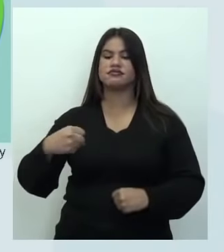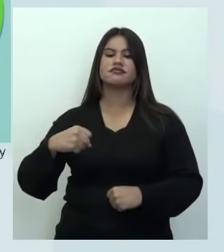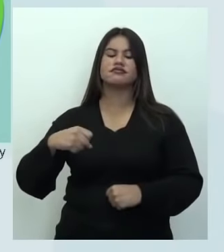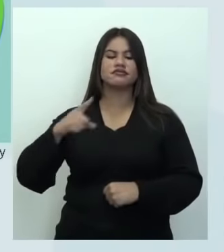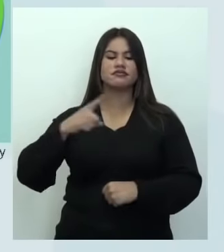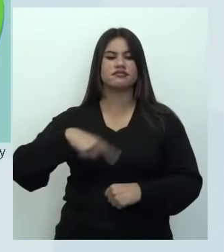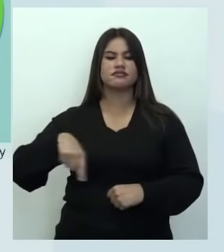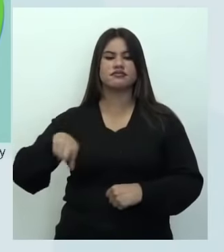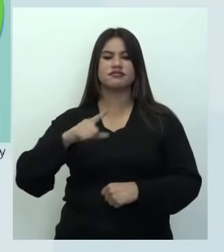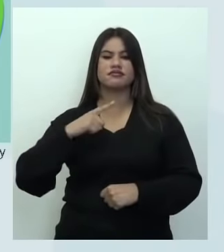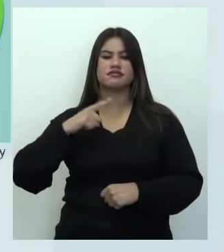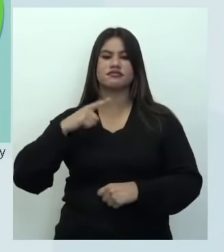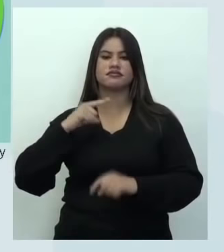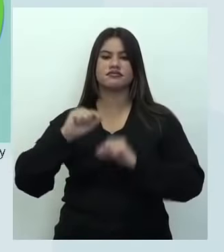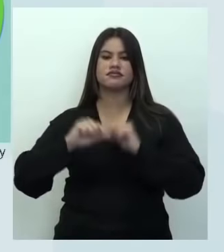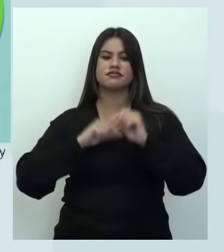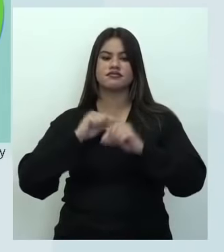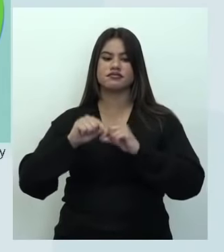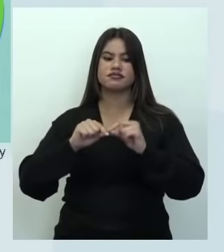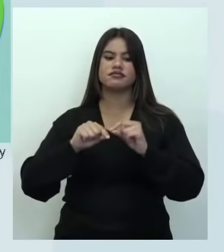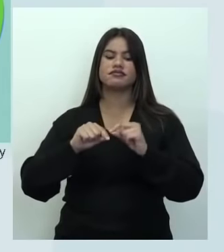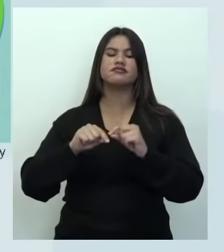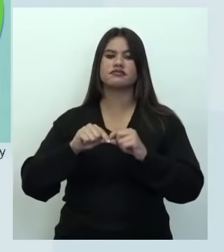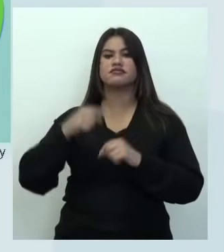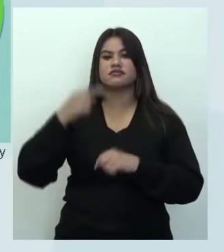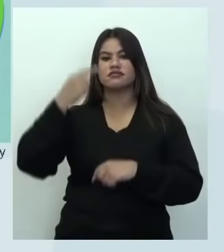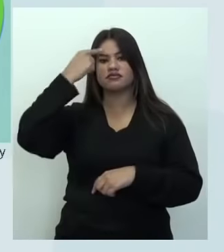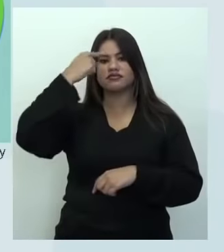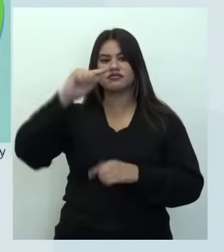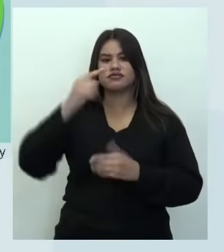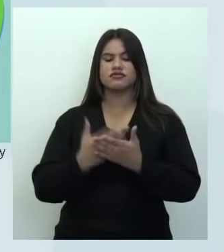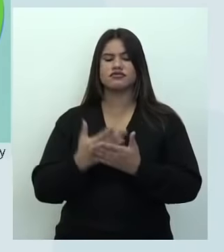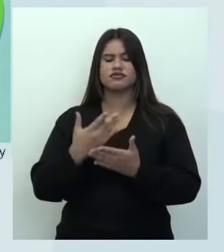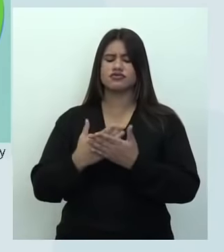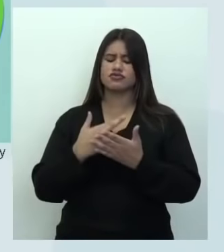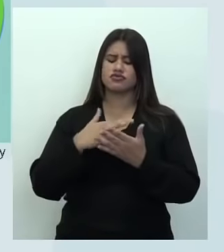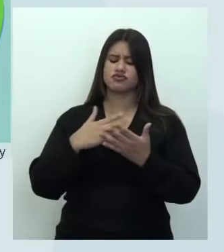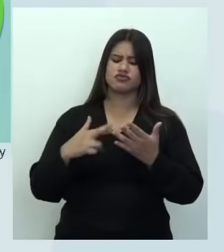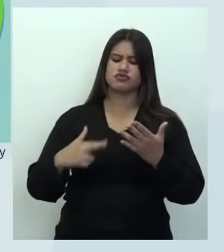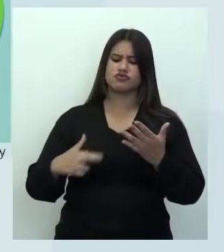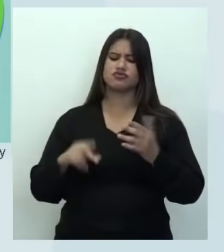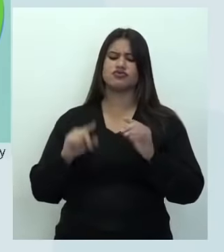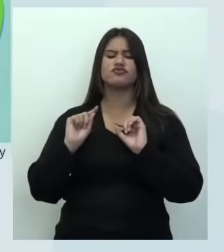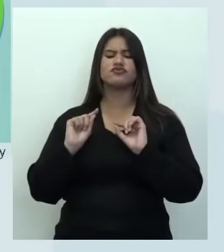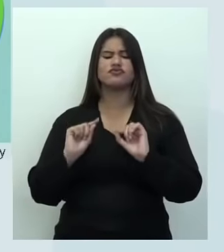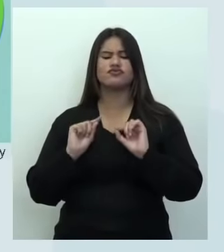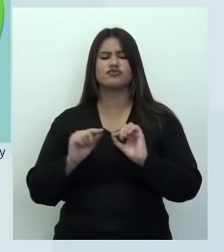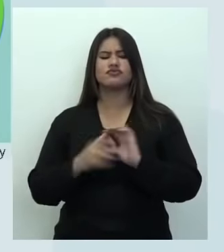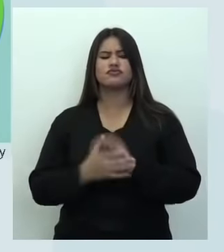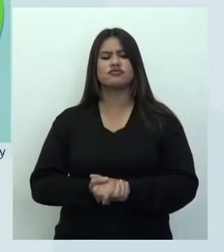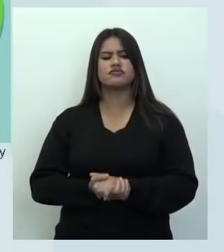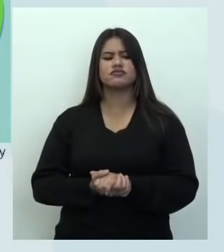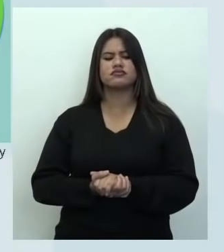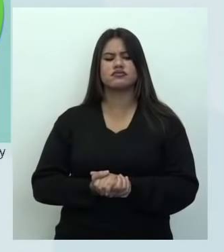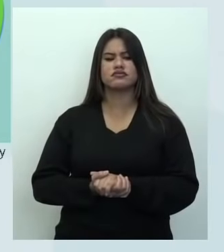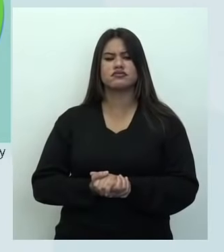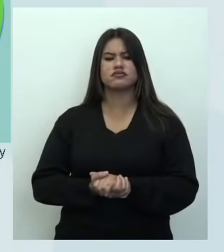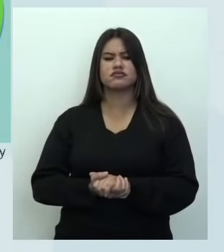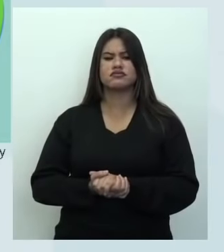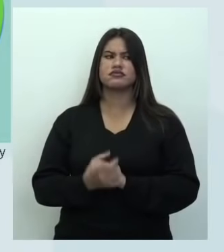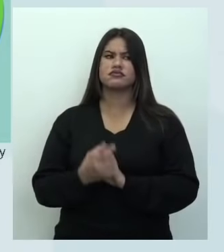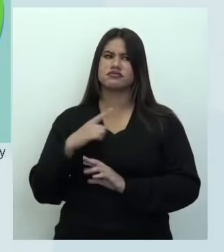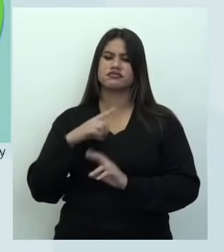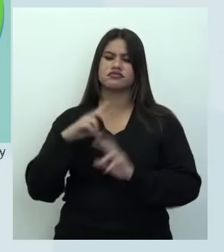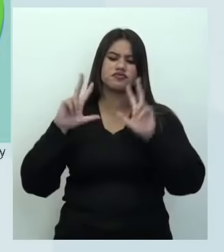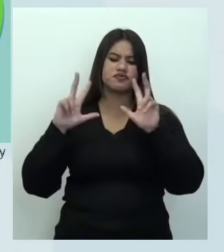nós tivemos inclusive uma questão sobre essa, né? O que são esses elementos do mapa, né? Lembrando aí, eu tenho o